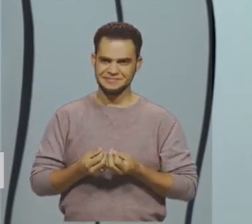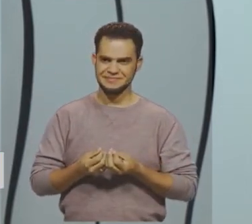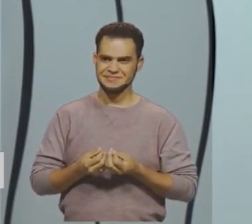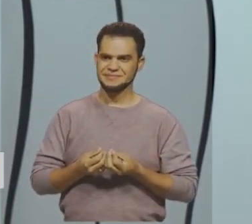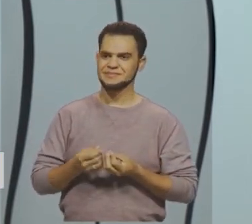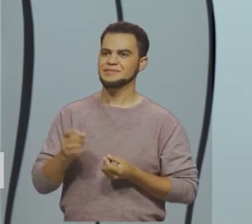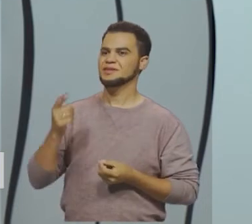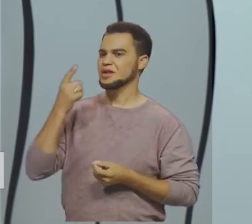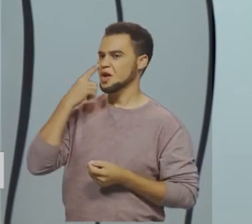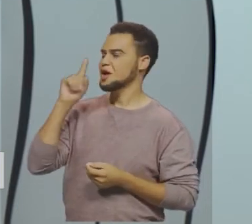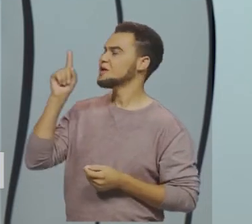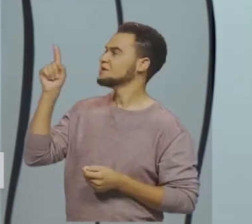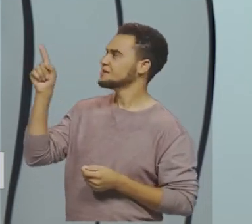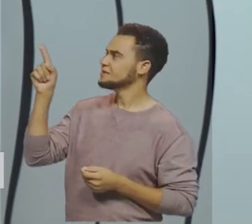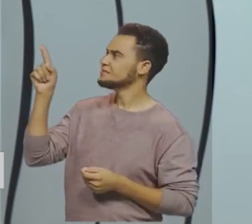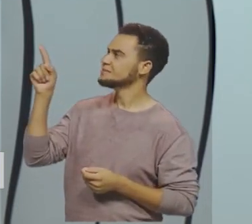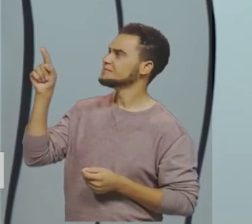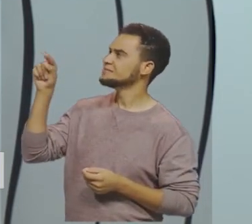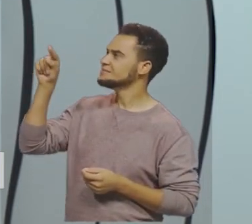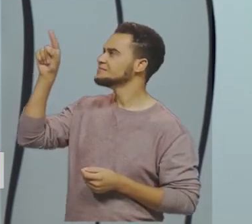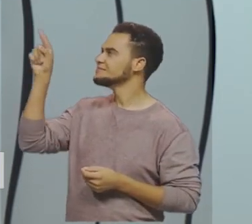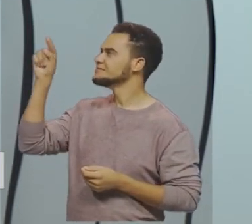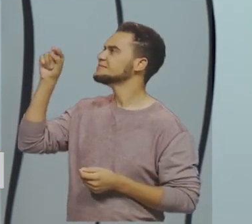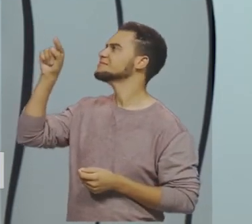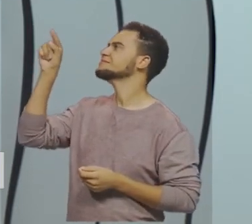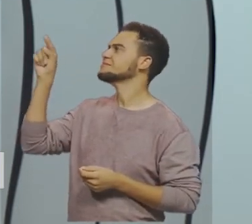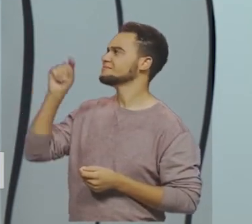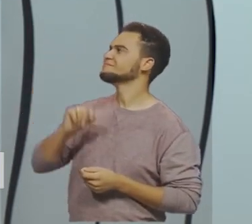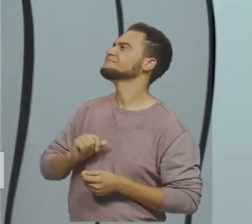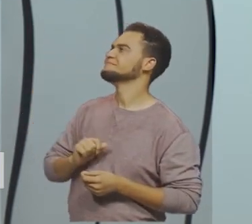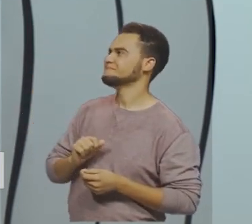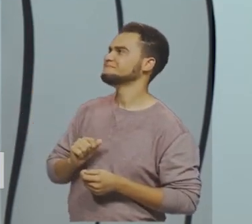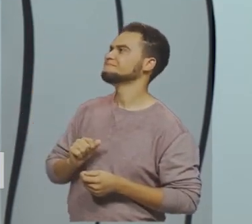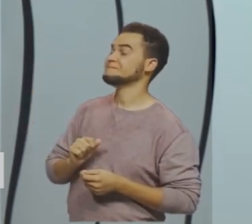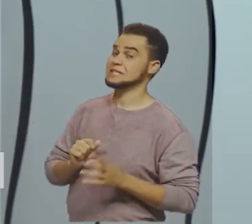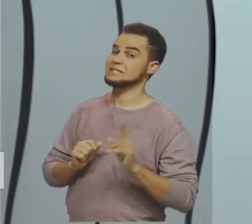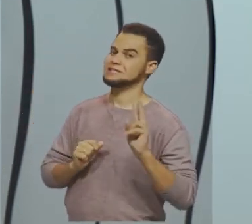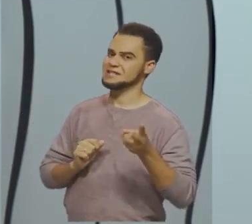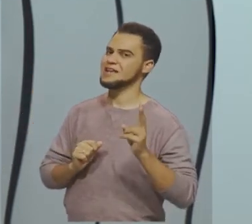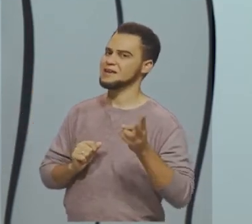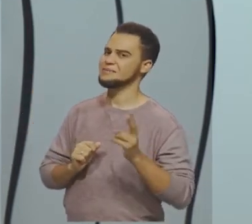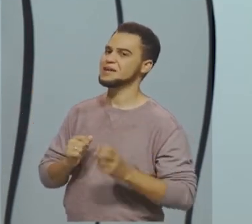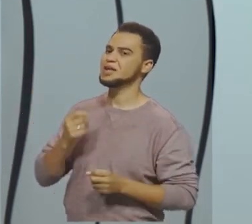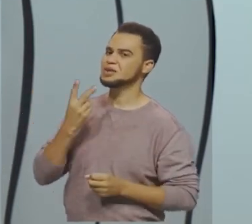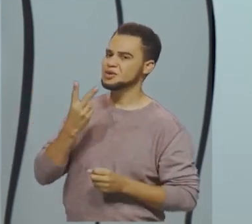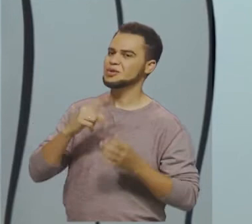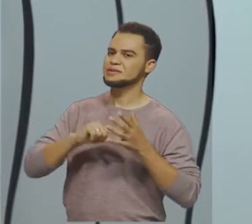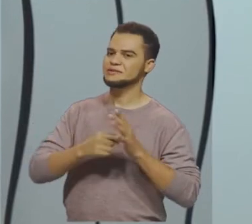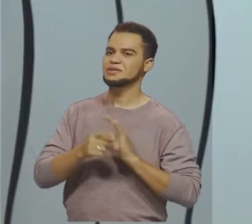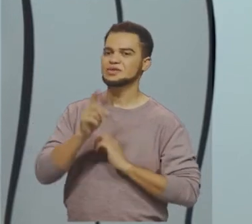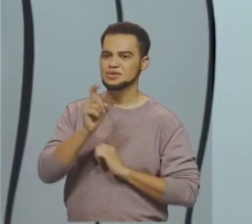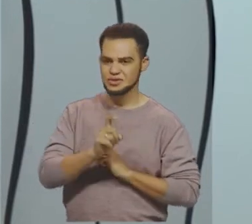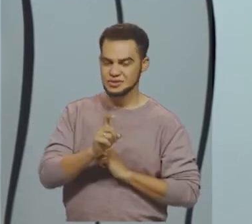Assim e assim, tá? Sim, sempre, tá? 2vx,